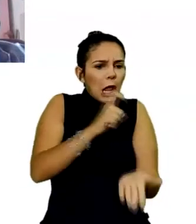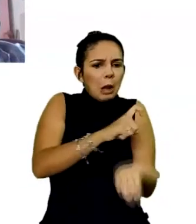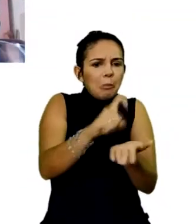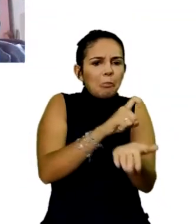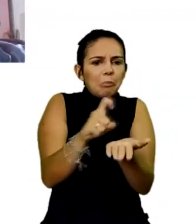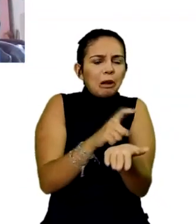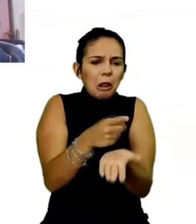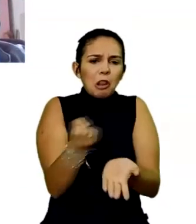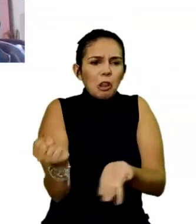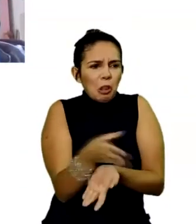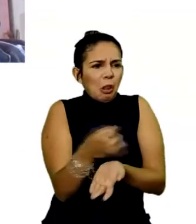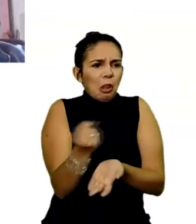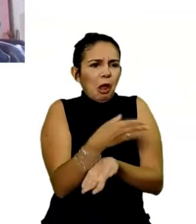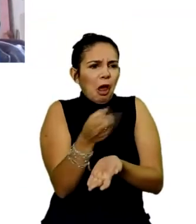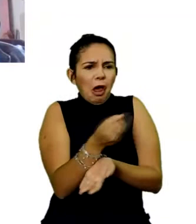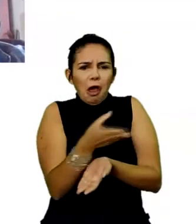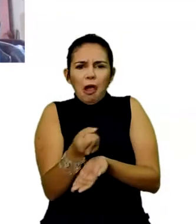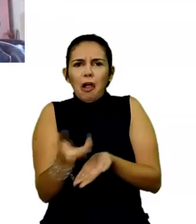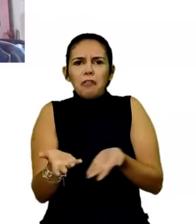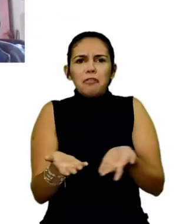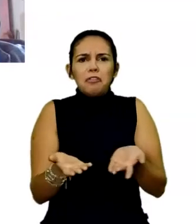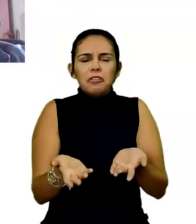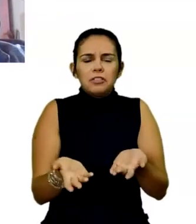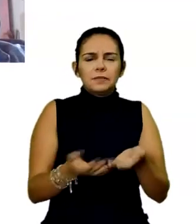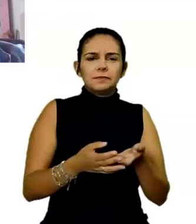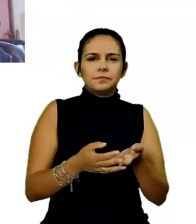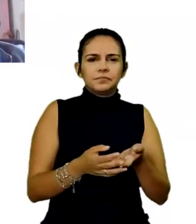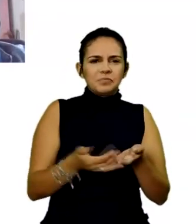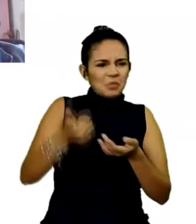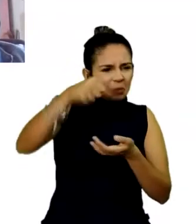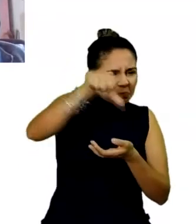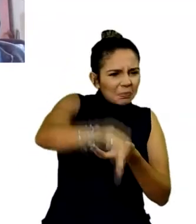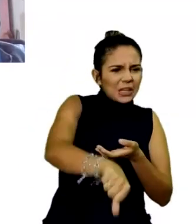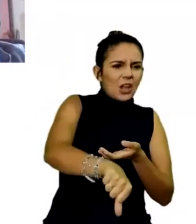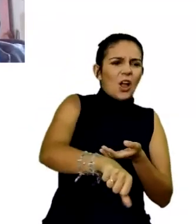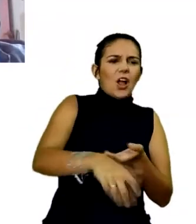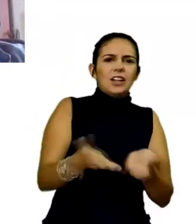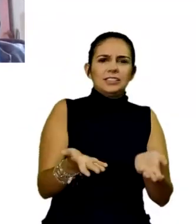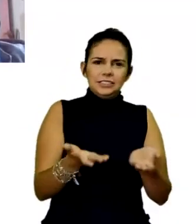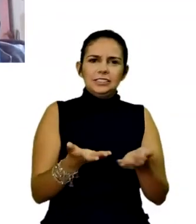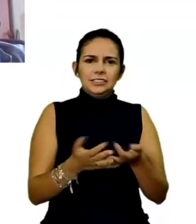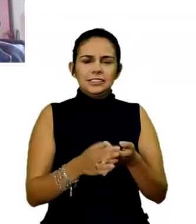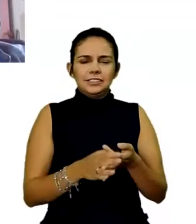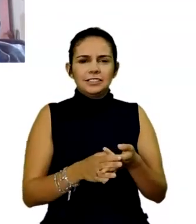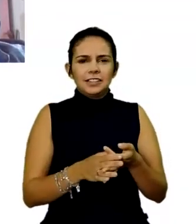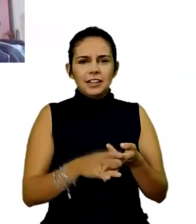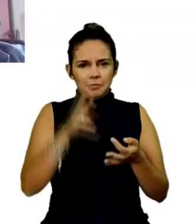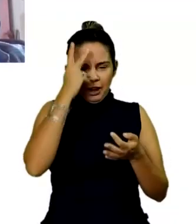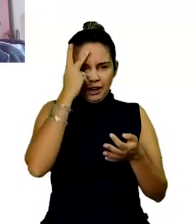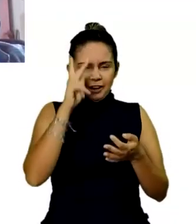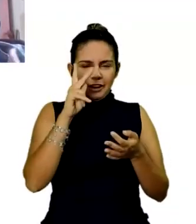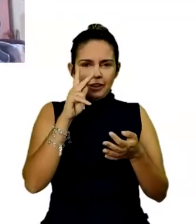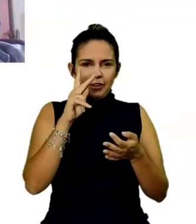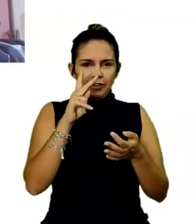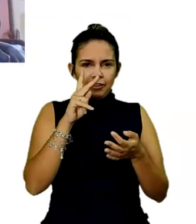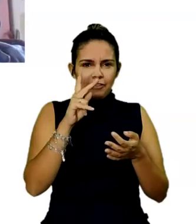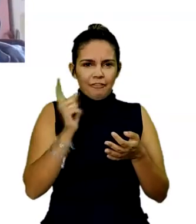Essas modernidades são piores para a humanidade. Quer